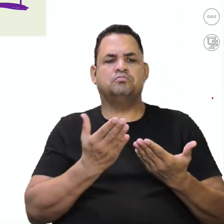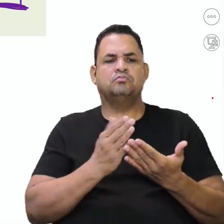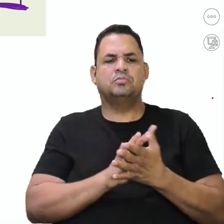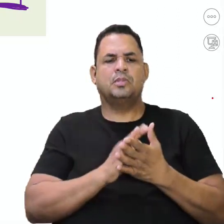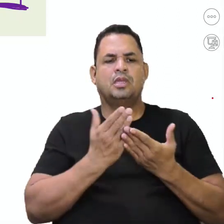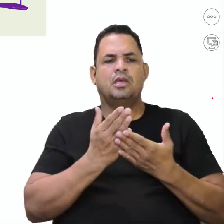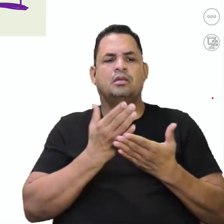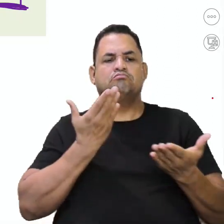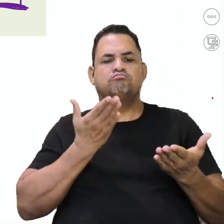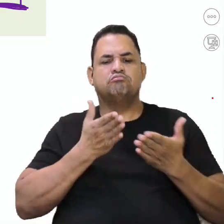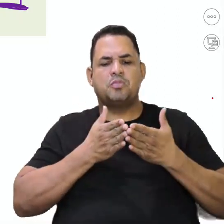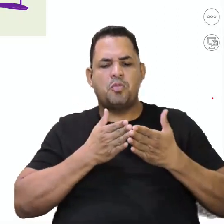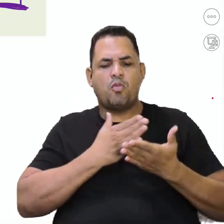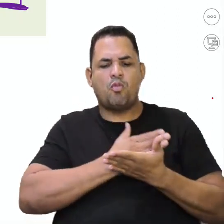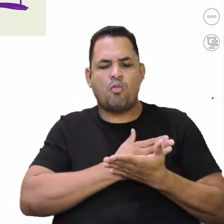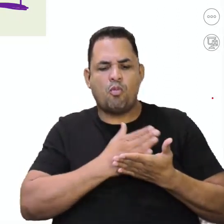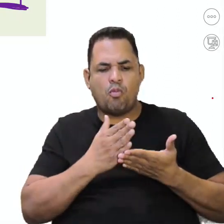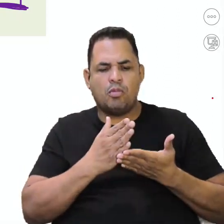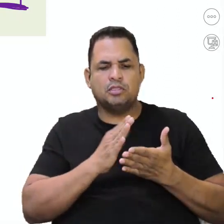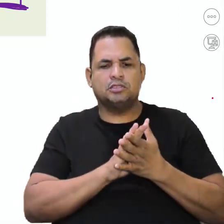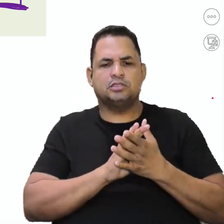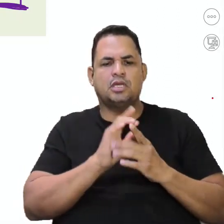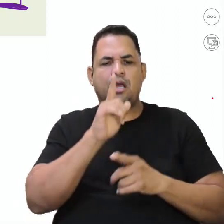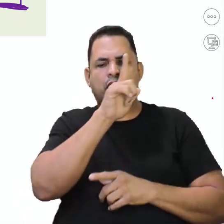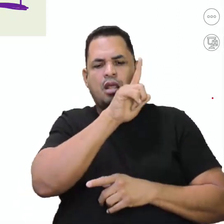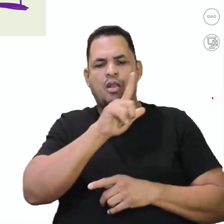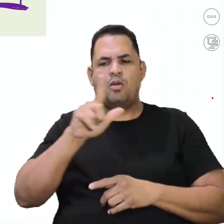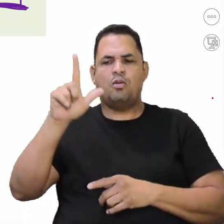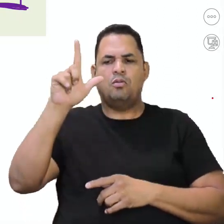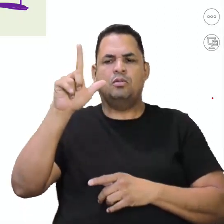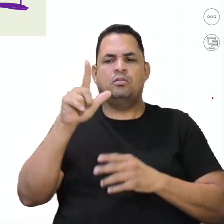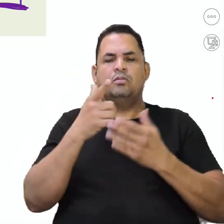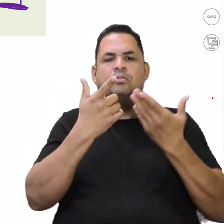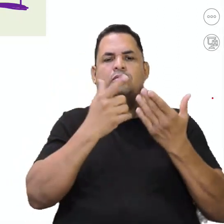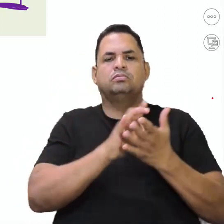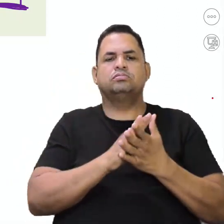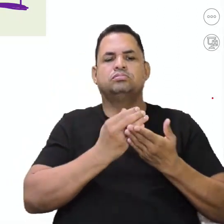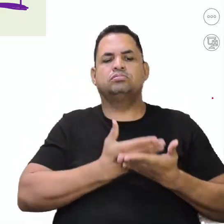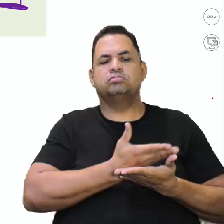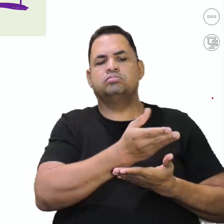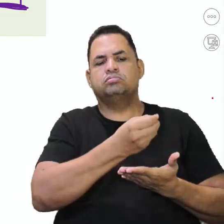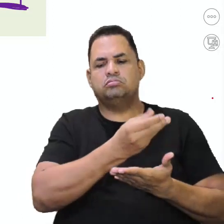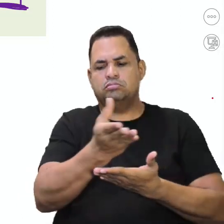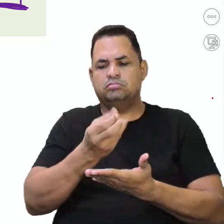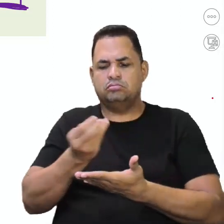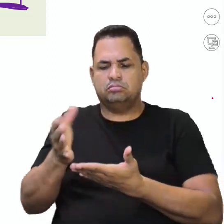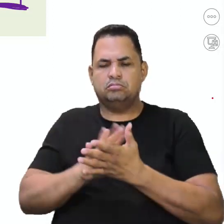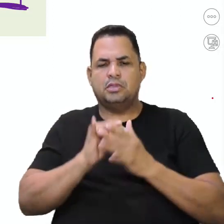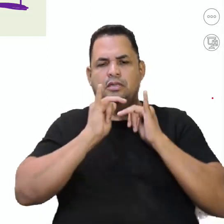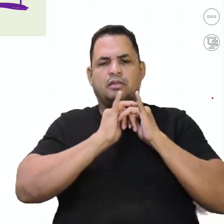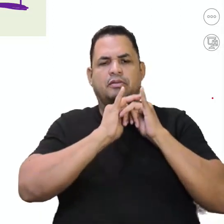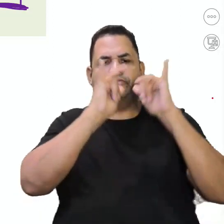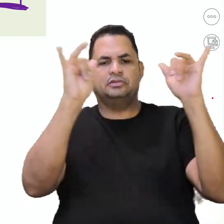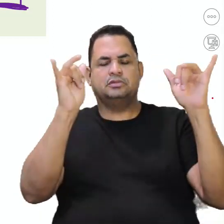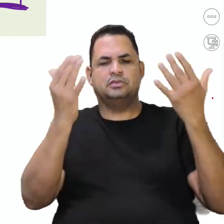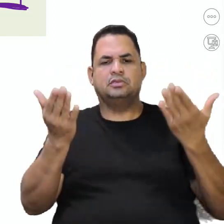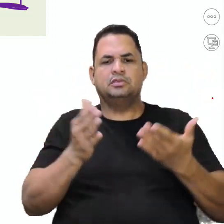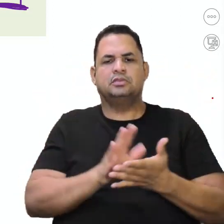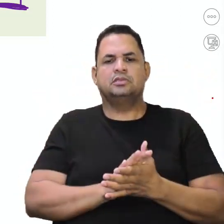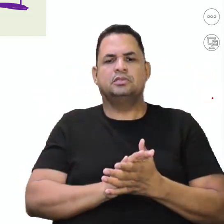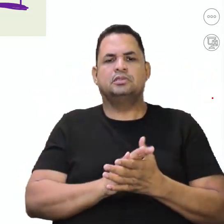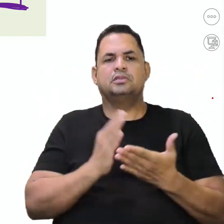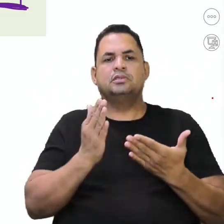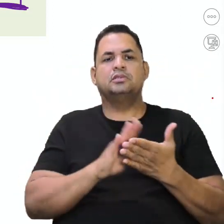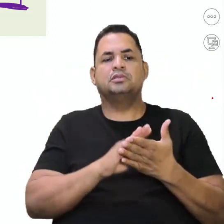uma loja, né? Uma grande abertura. Abriu uma loja na sua cidade, então eles estão distribuindo flyers para avisar sobre isso. Então, esse é